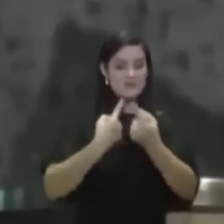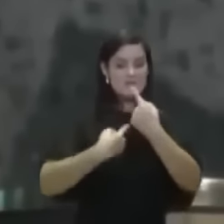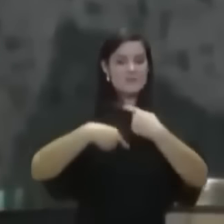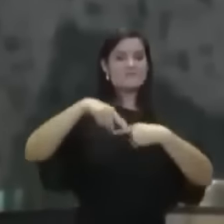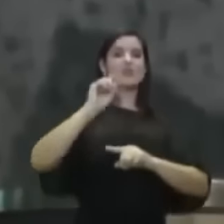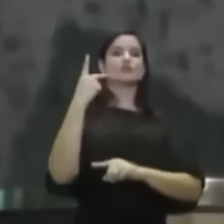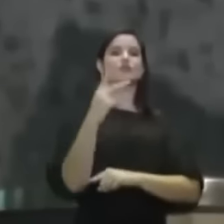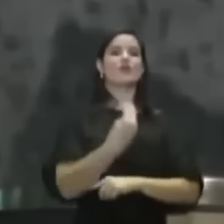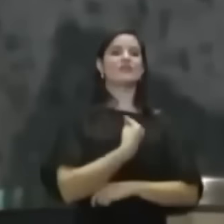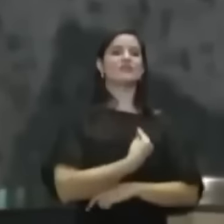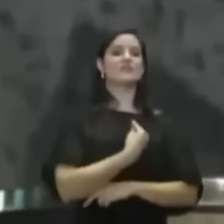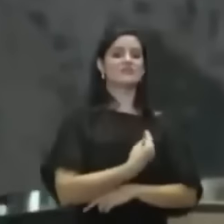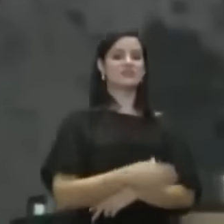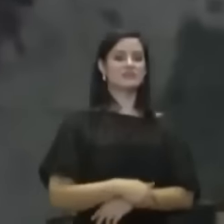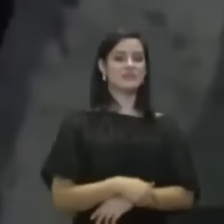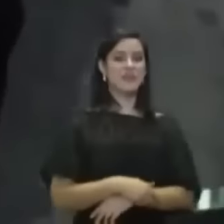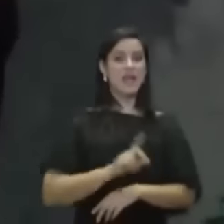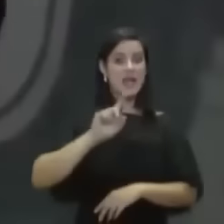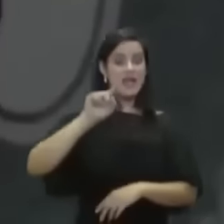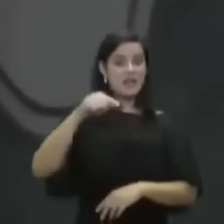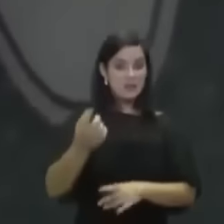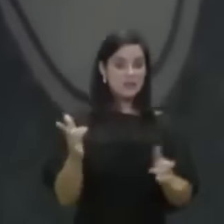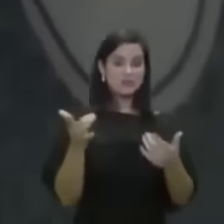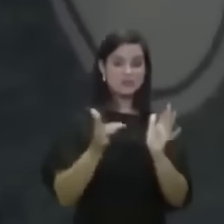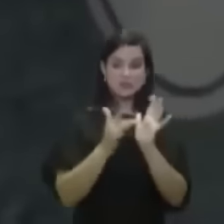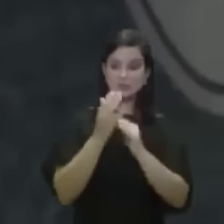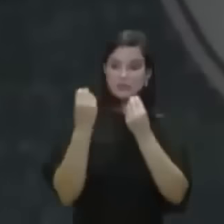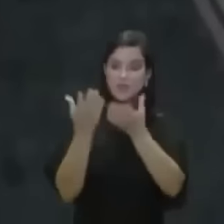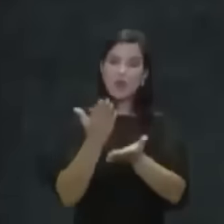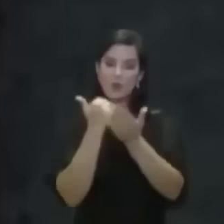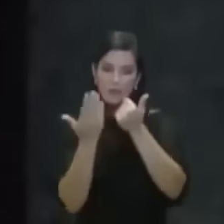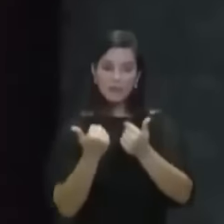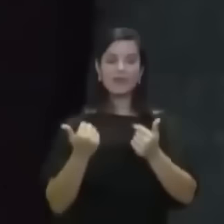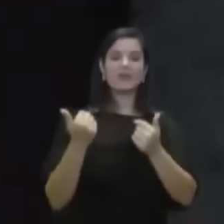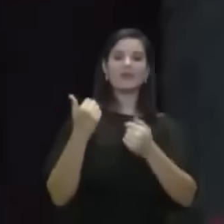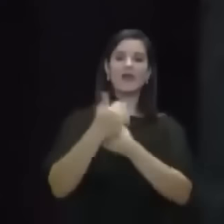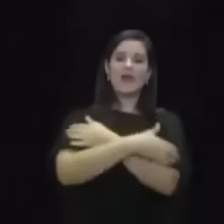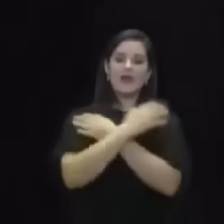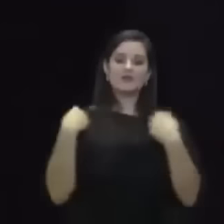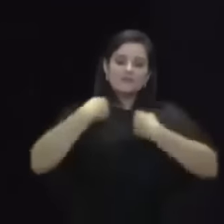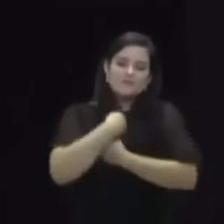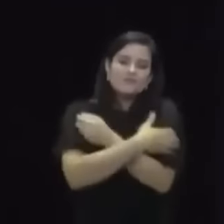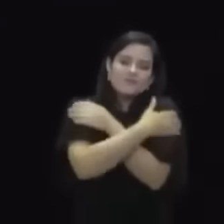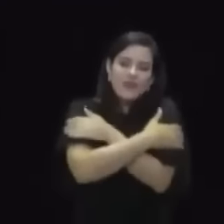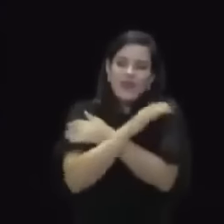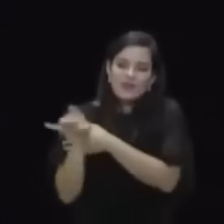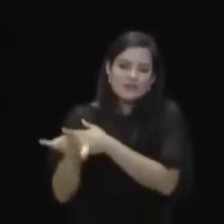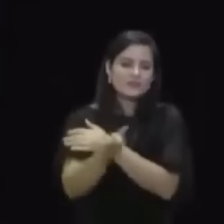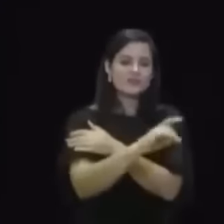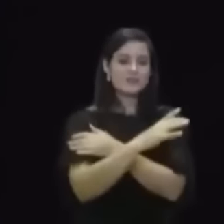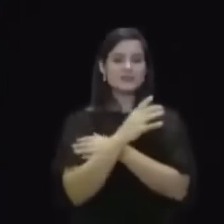vida. Depois que Jesus os alimentou e os aqueceu, agora Jesus se aproxima de Pedro e pergunta